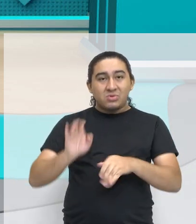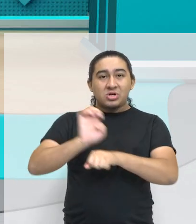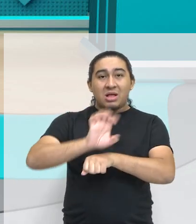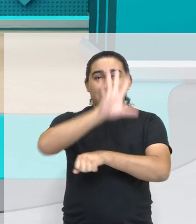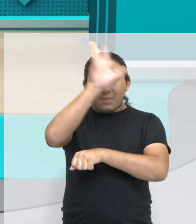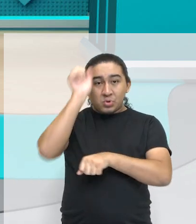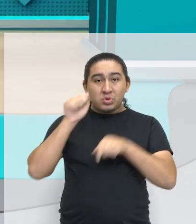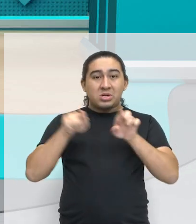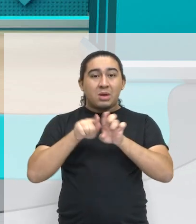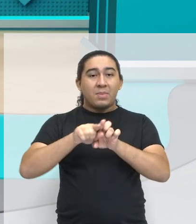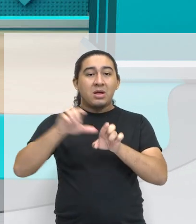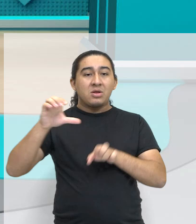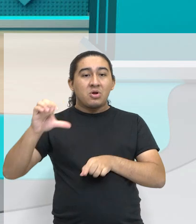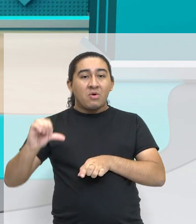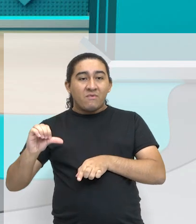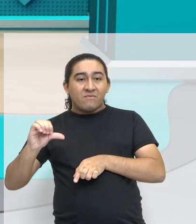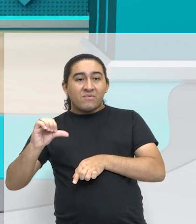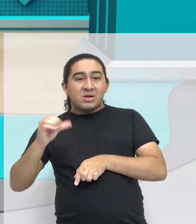de diversas